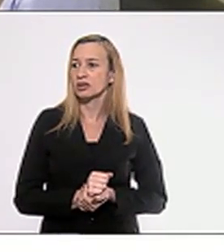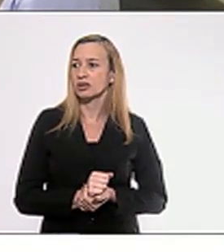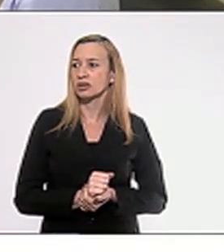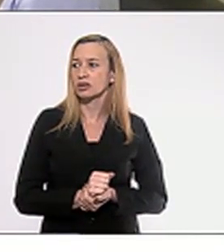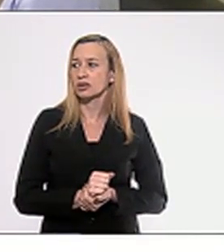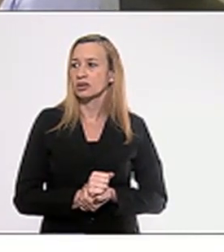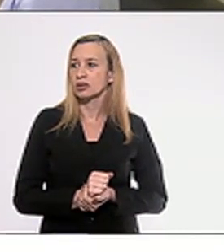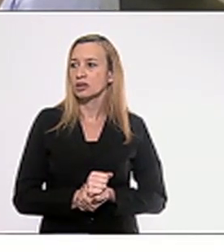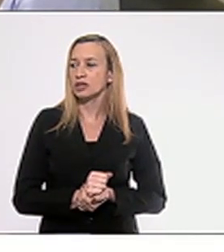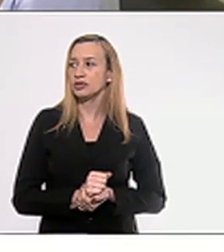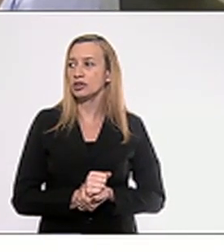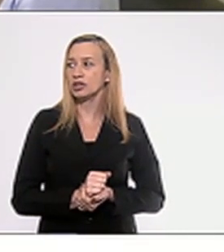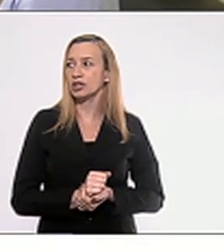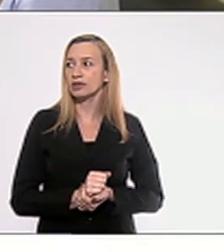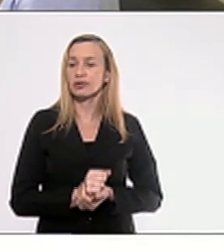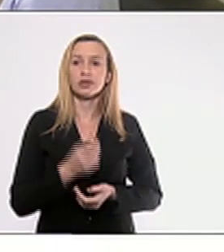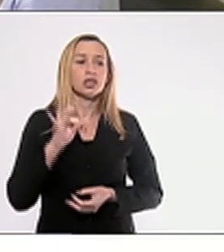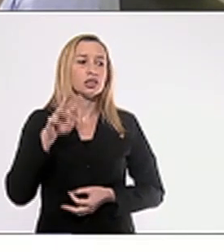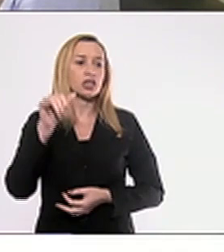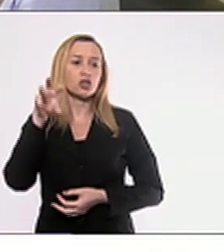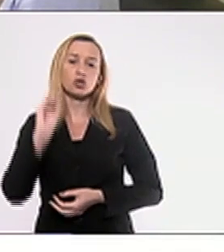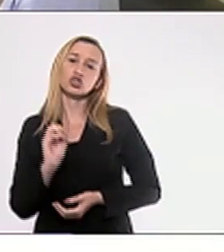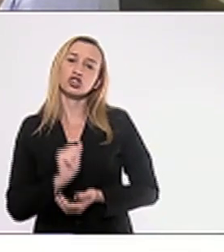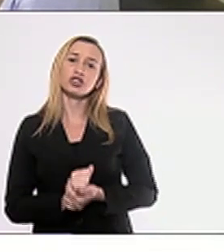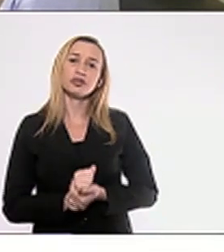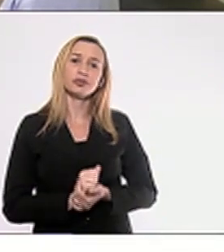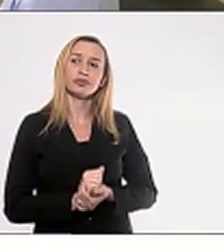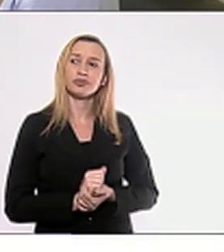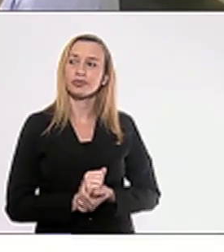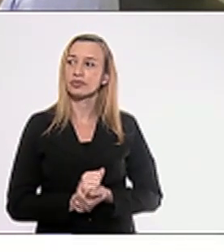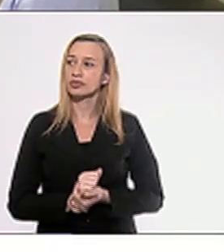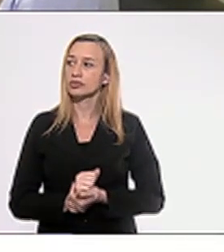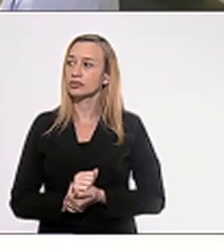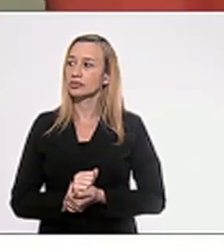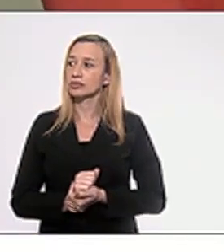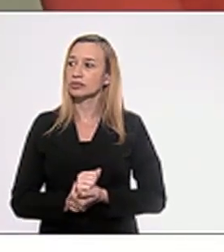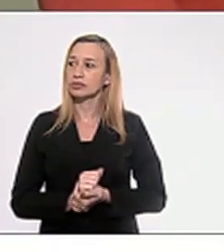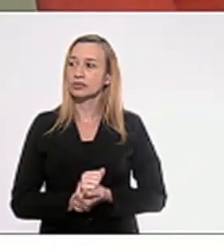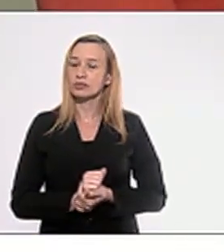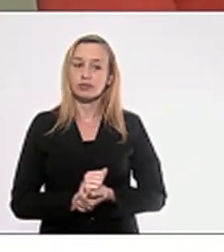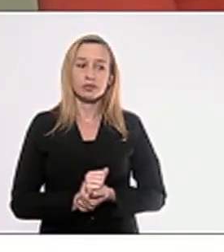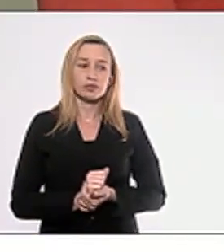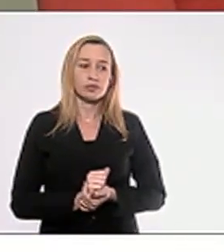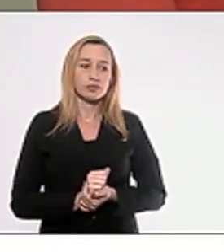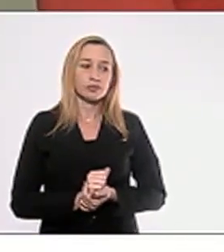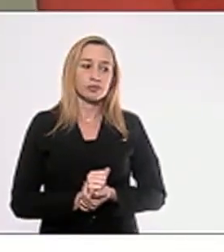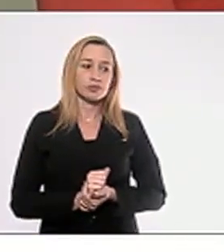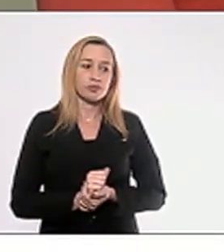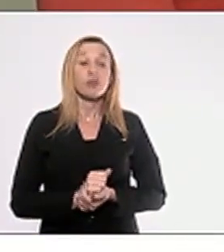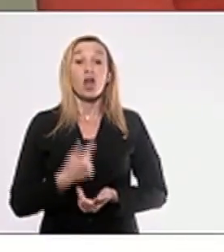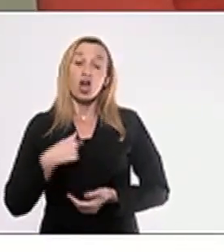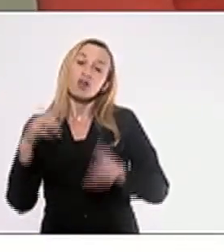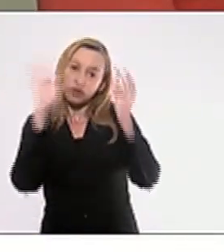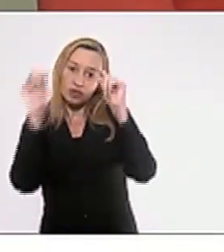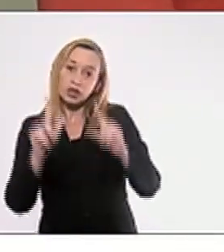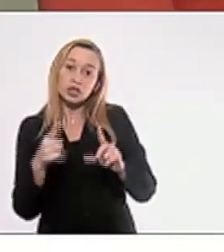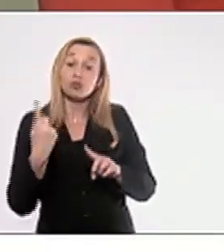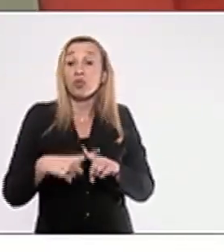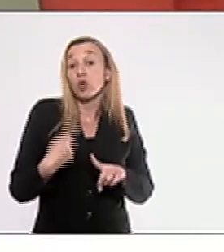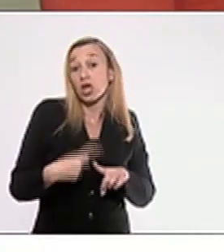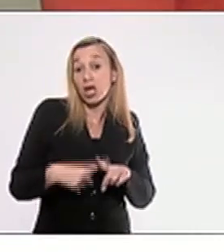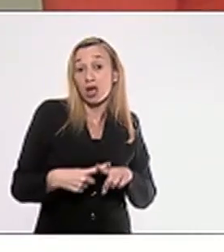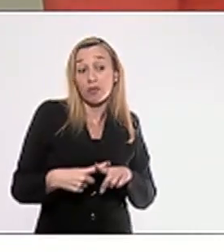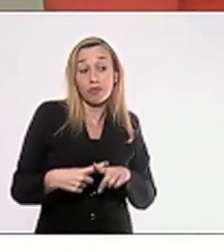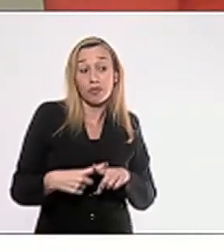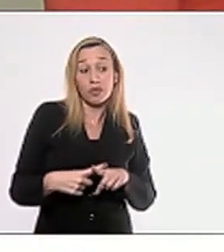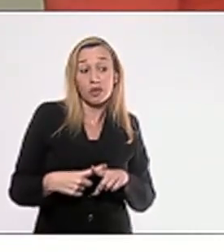A tecnologia de medição ultrassônica já é uma realidade, e eu até fico feliz, porque